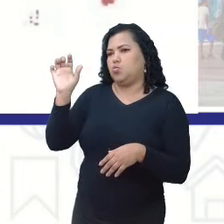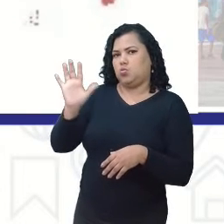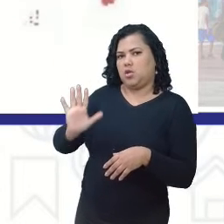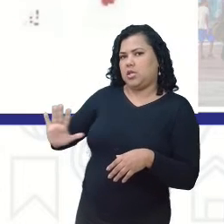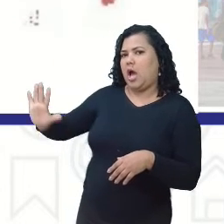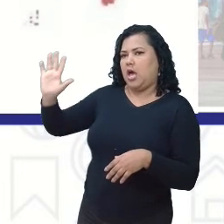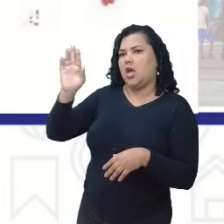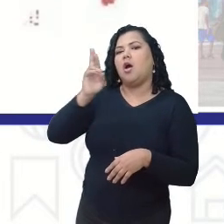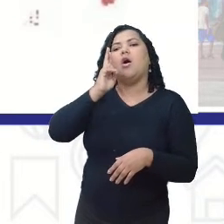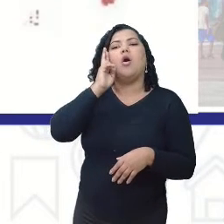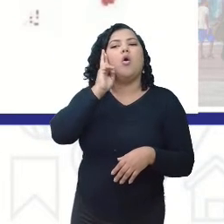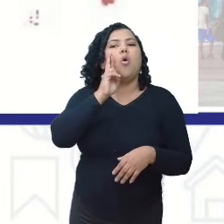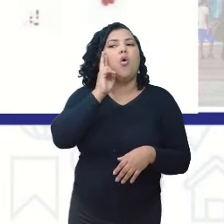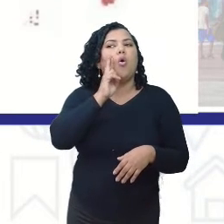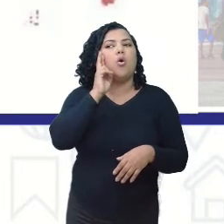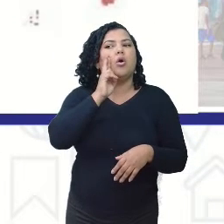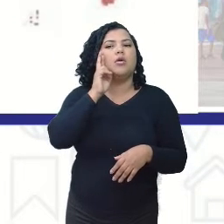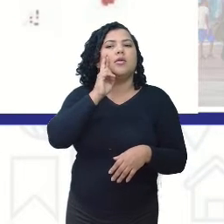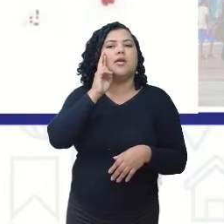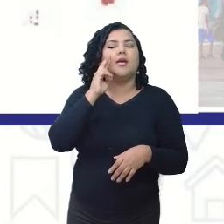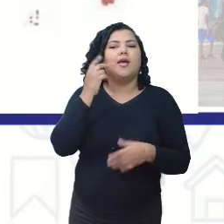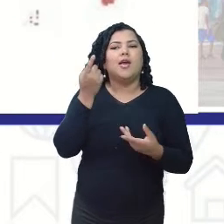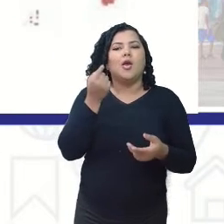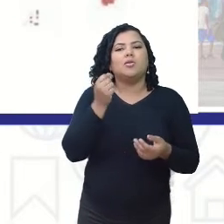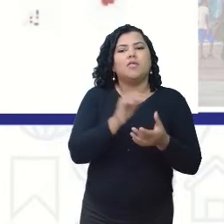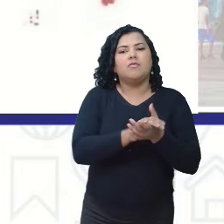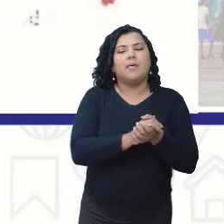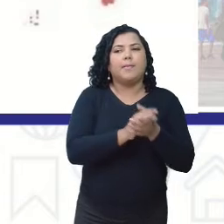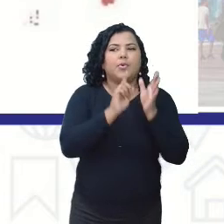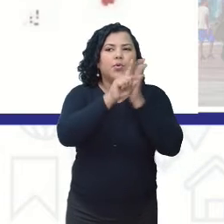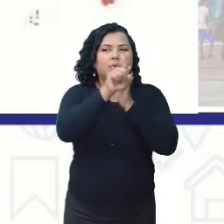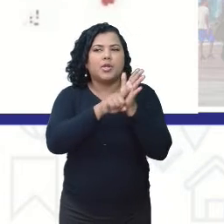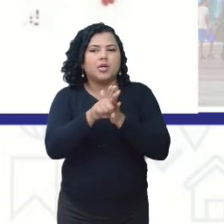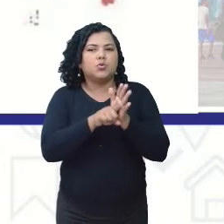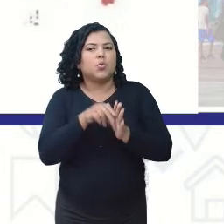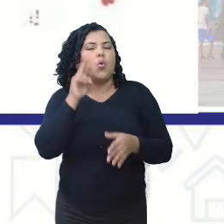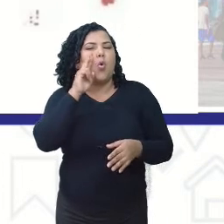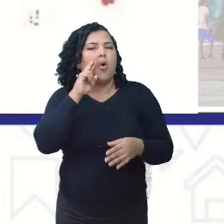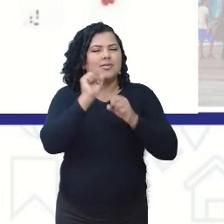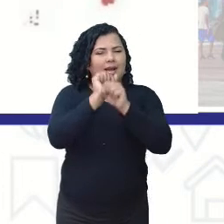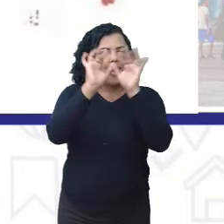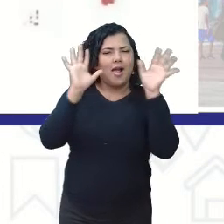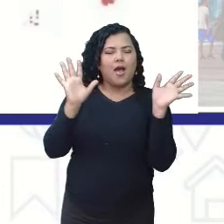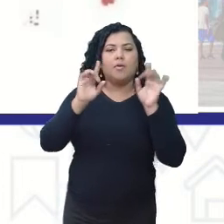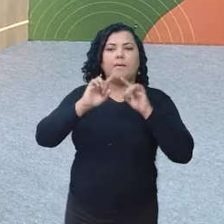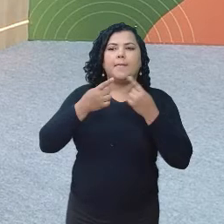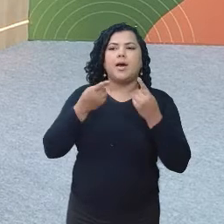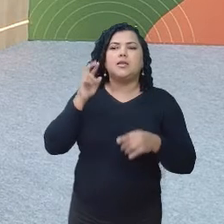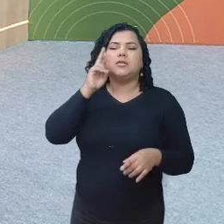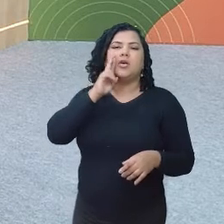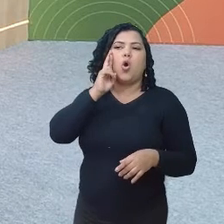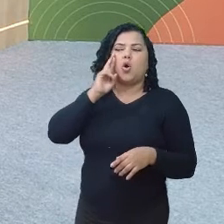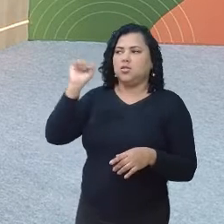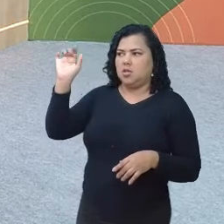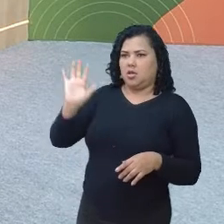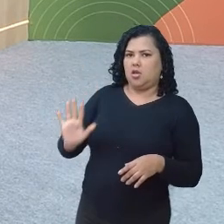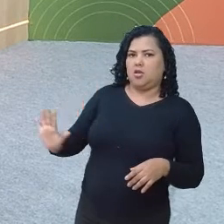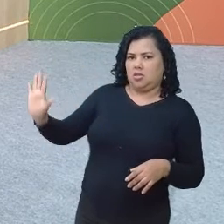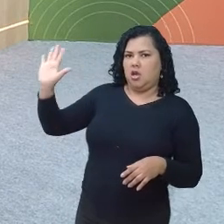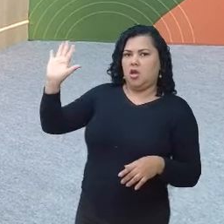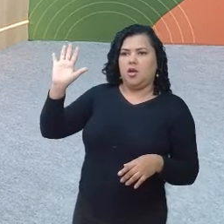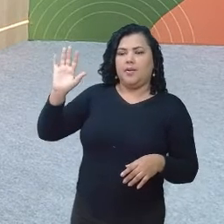essa área maior é porque eu estava procurando um rosa mais clarinho. Mas aqui, ó, essa região aqui, ó, da